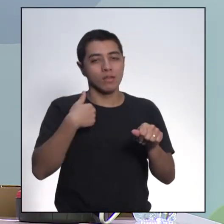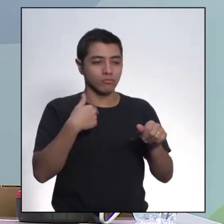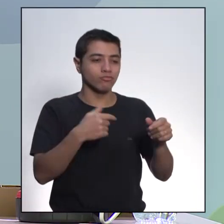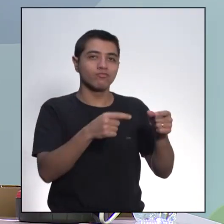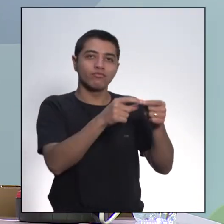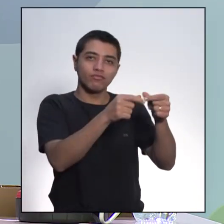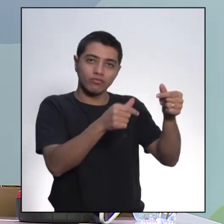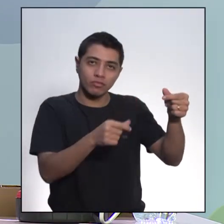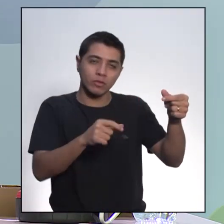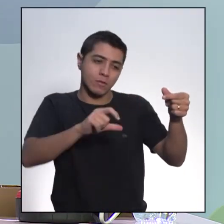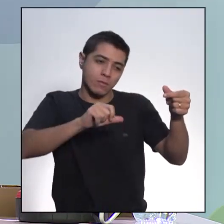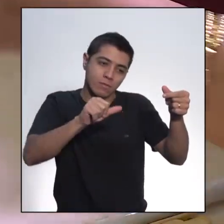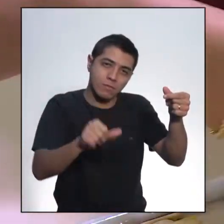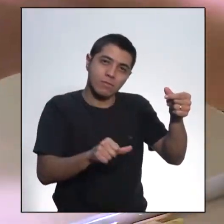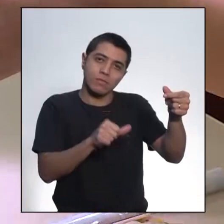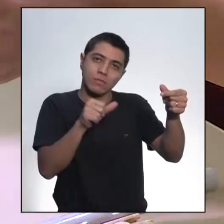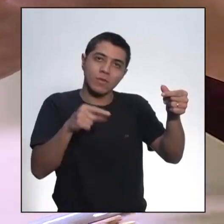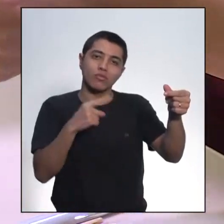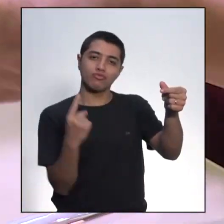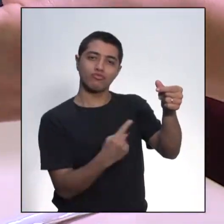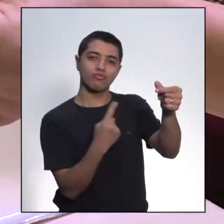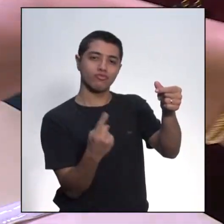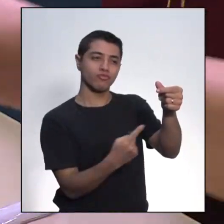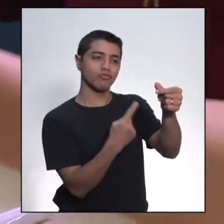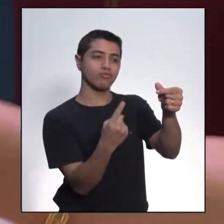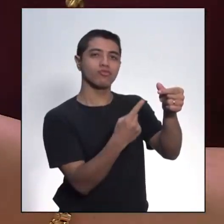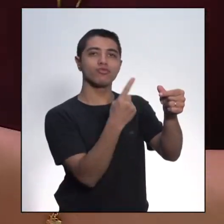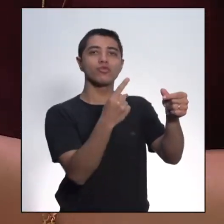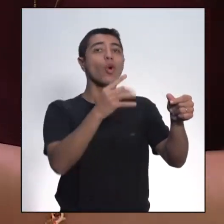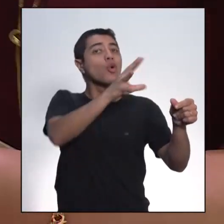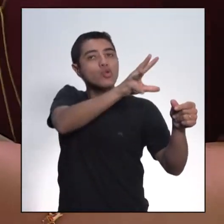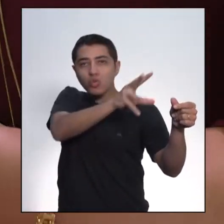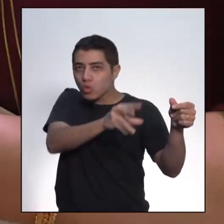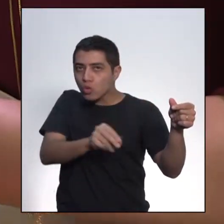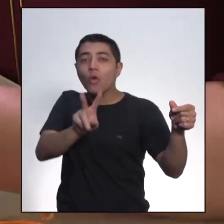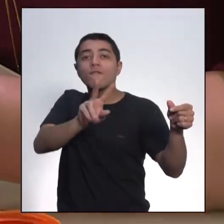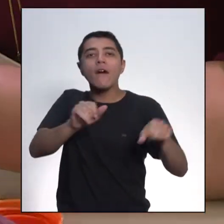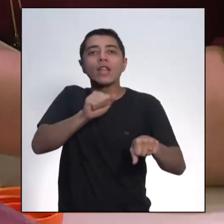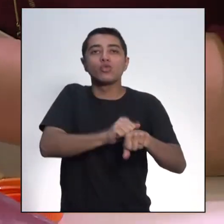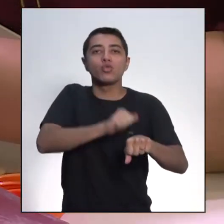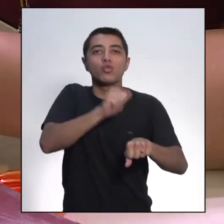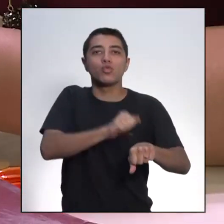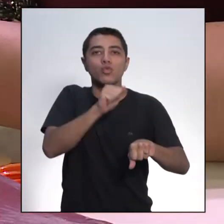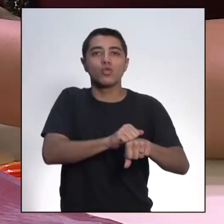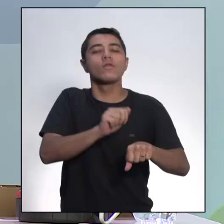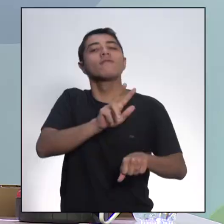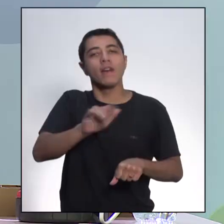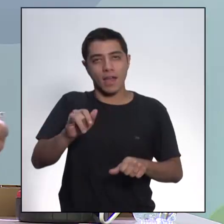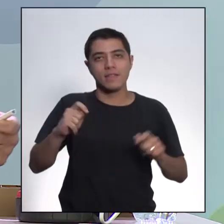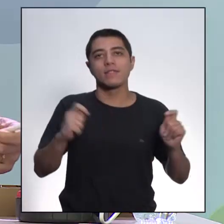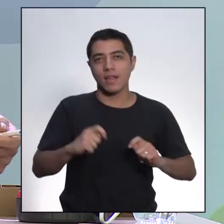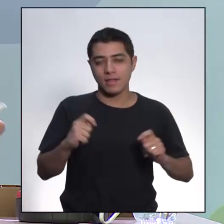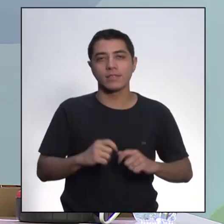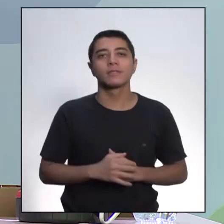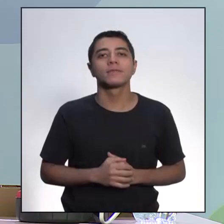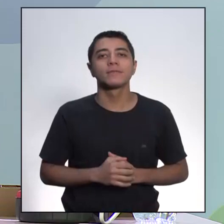ó, como os outros. Né? As mamães, os papais, as vovós aí dos alunos público-alvo educação